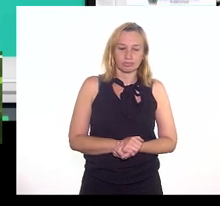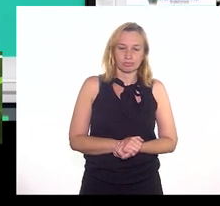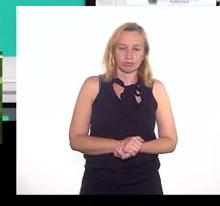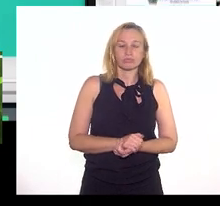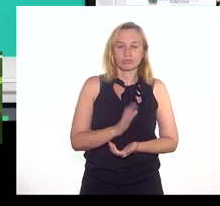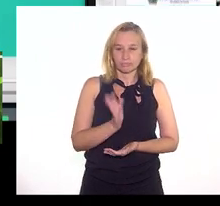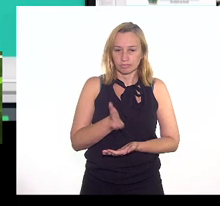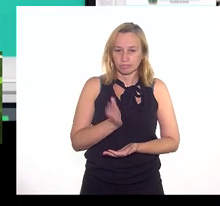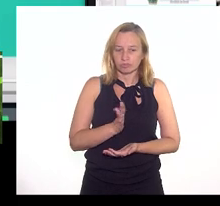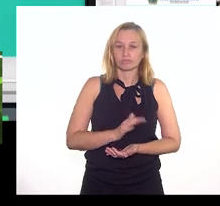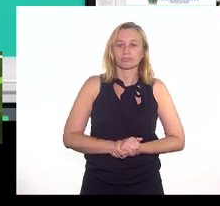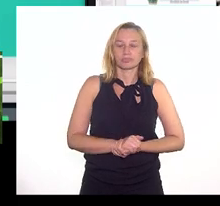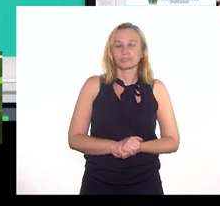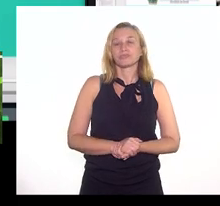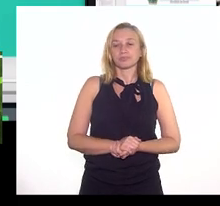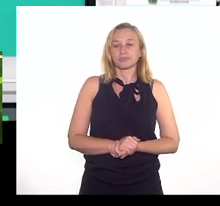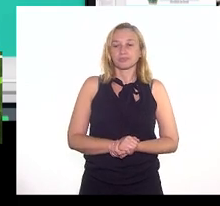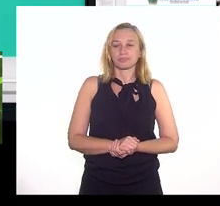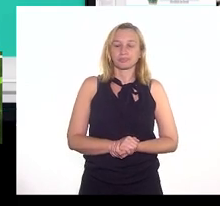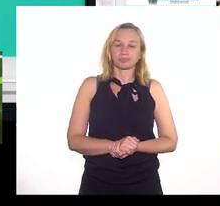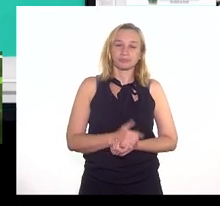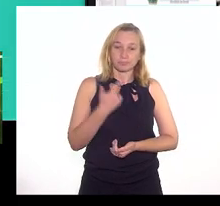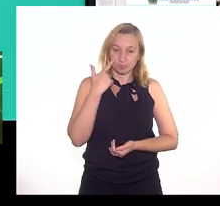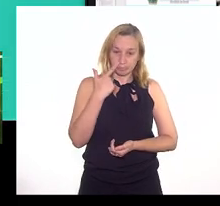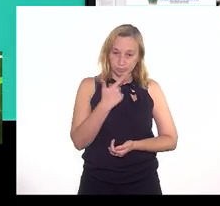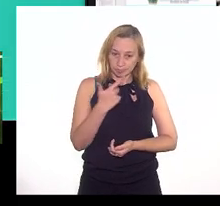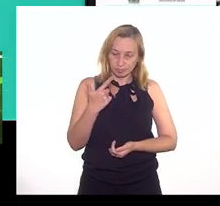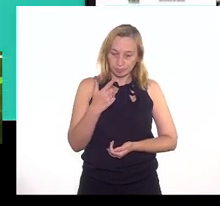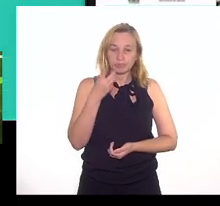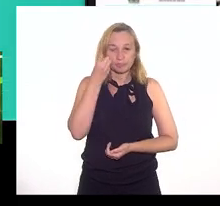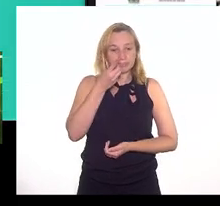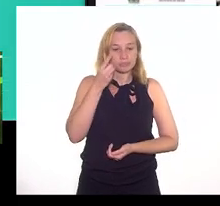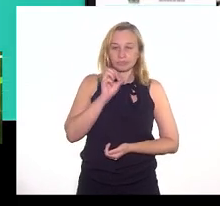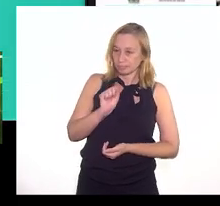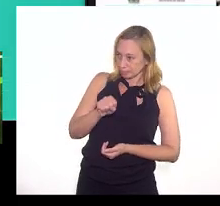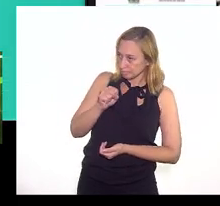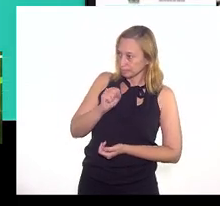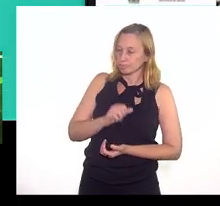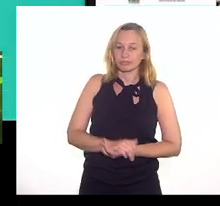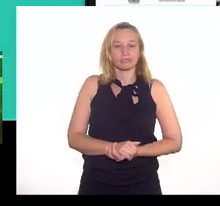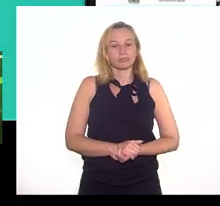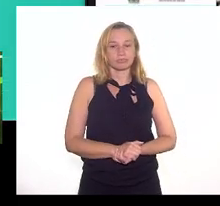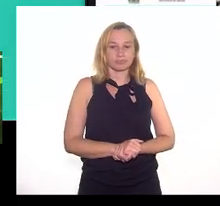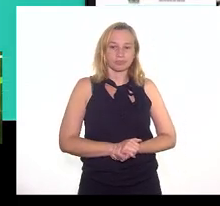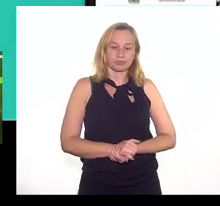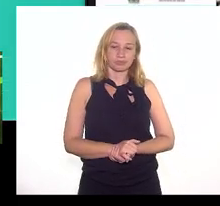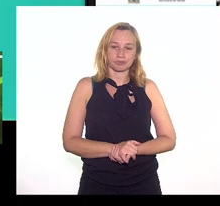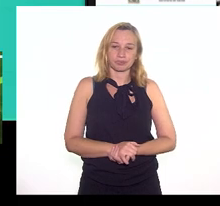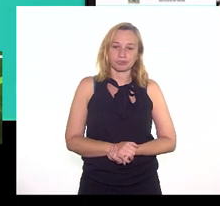Já foi. Já foi? Está visualizando, deputada? Está, sim.